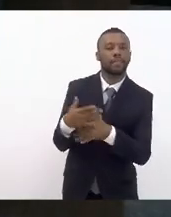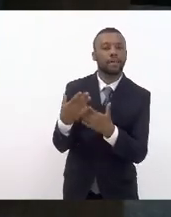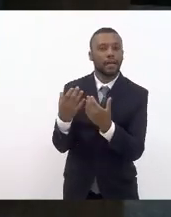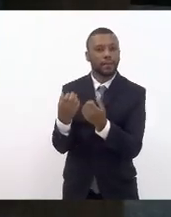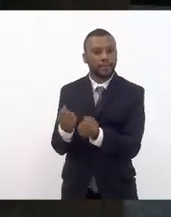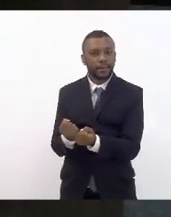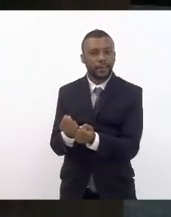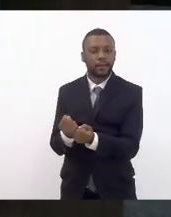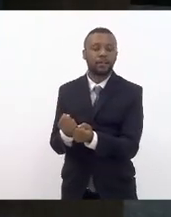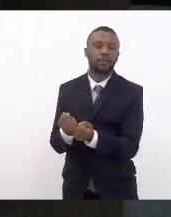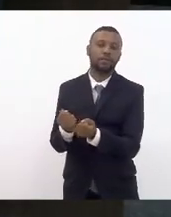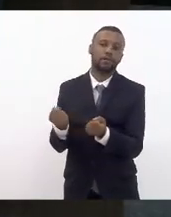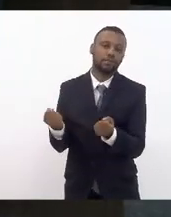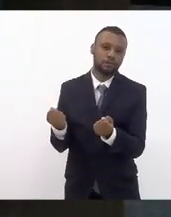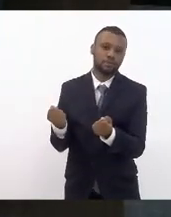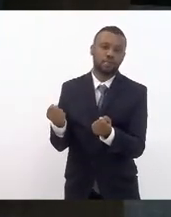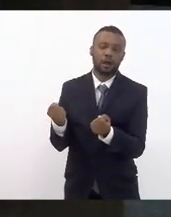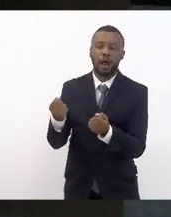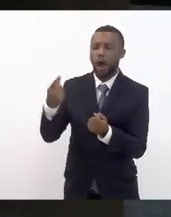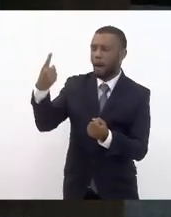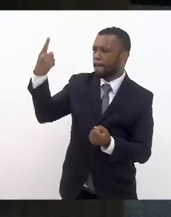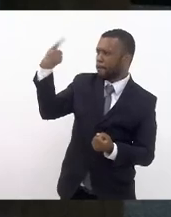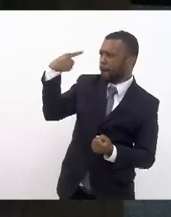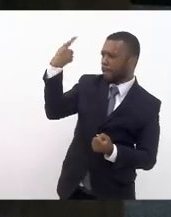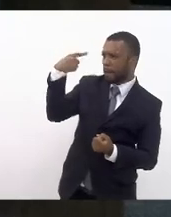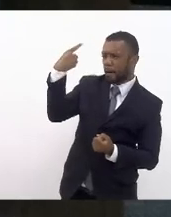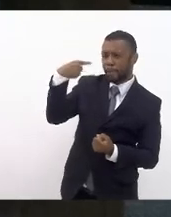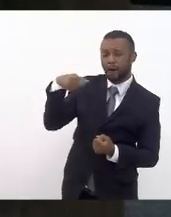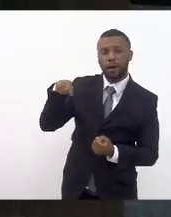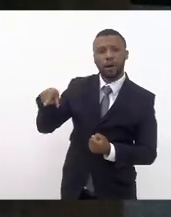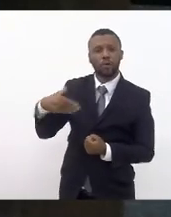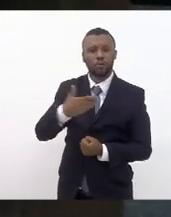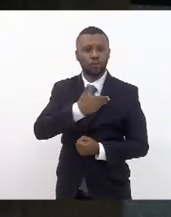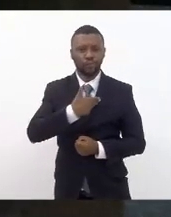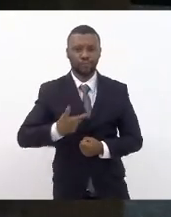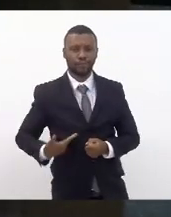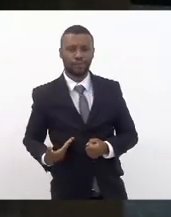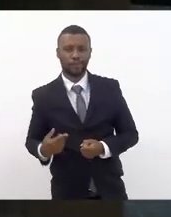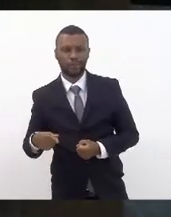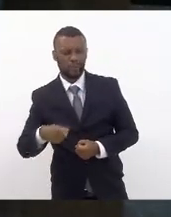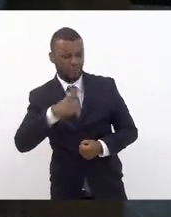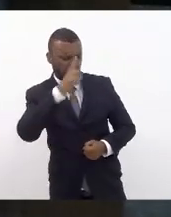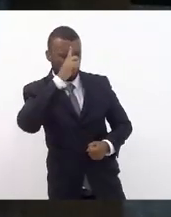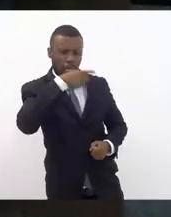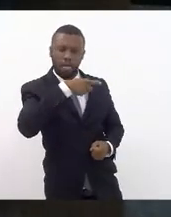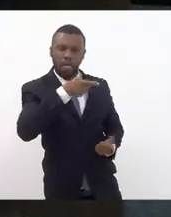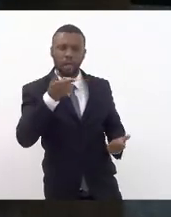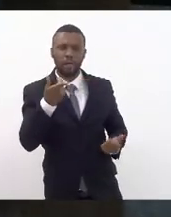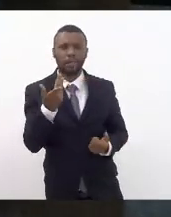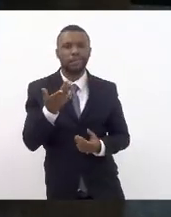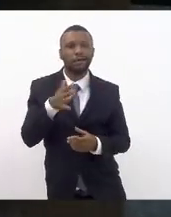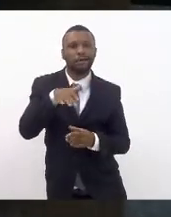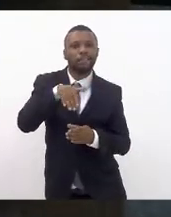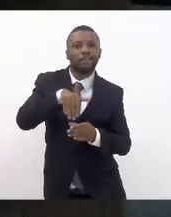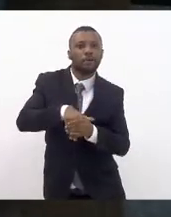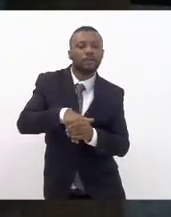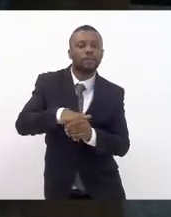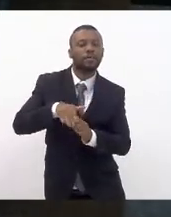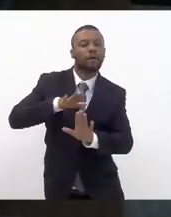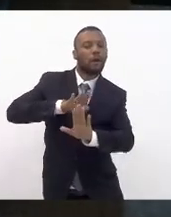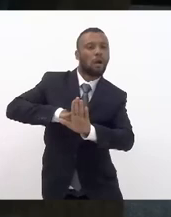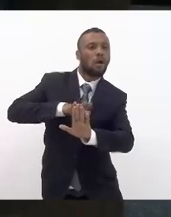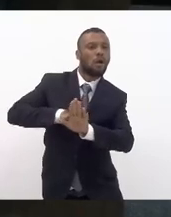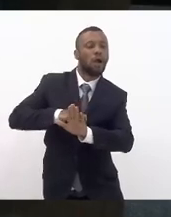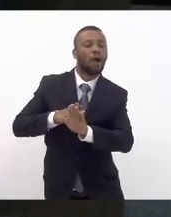ao bastão do governo e estão votando por algo que, para